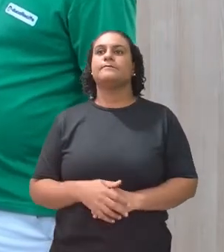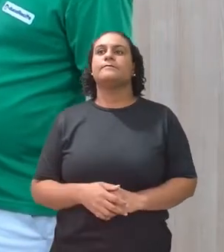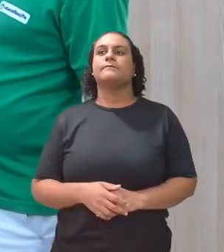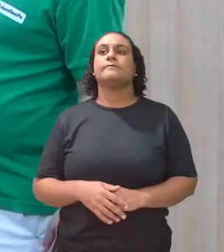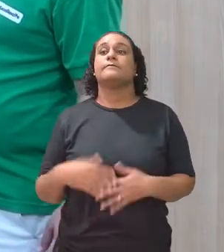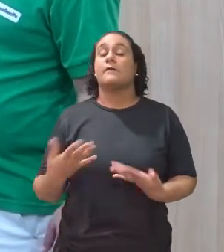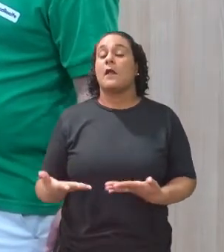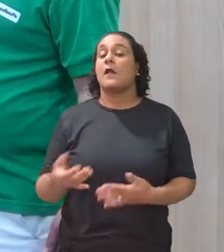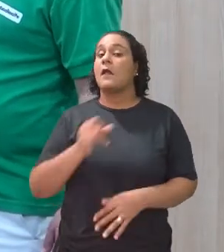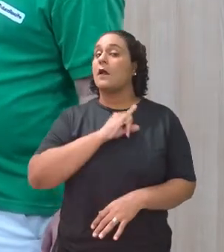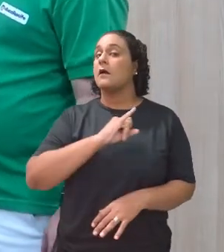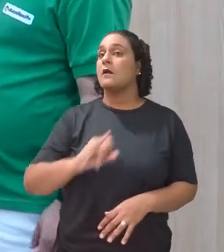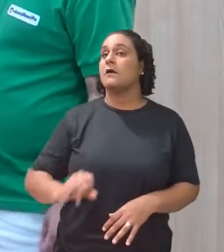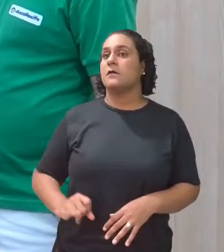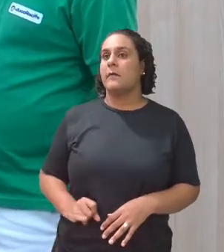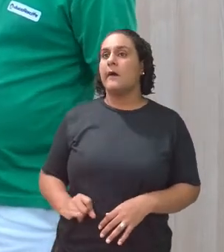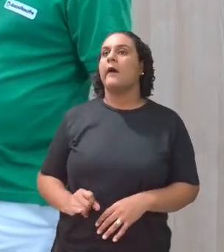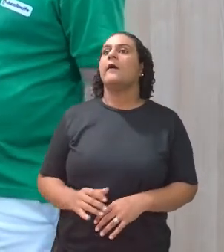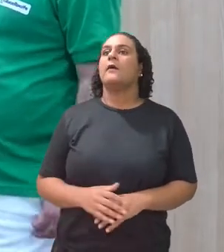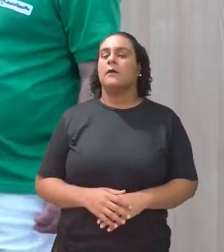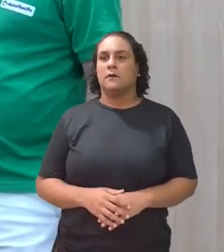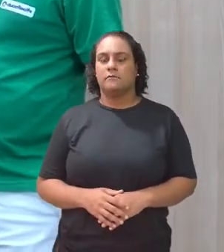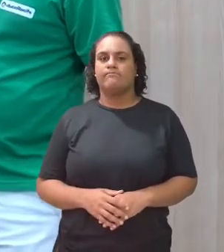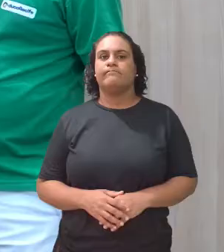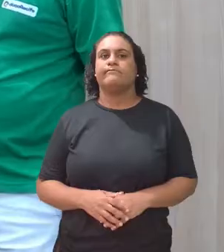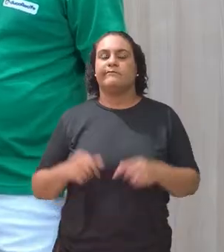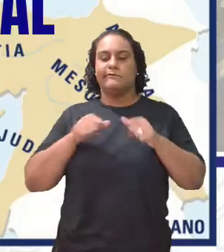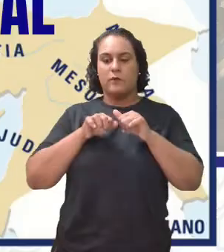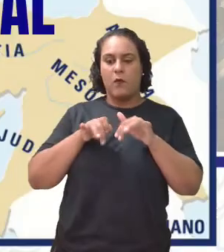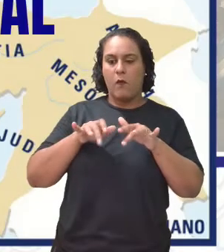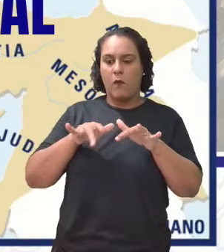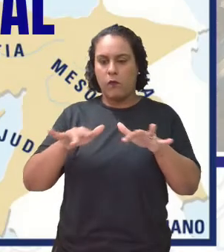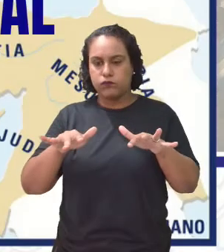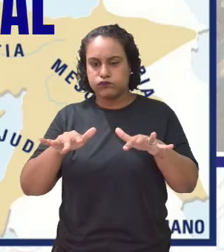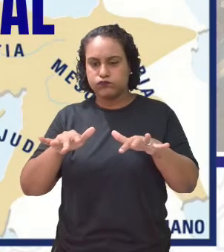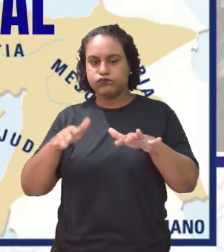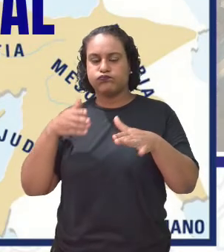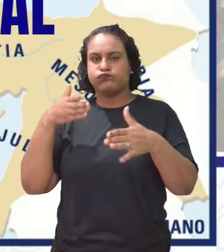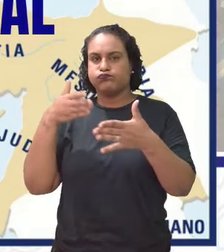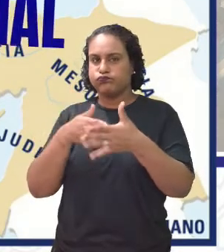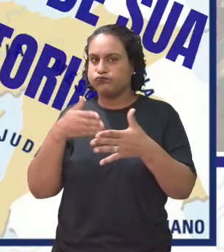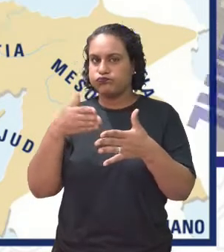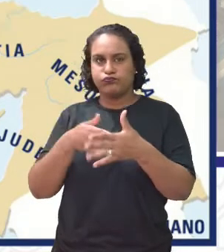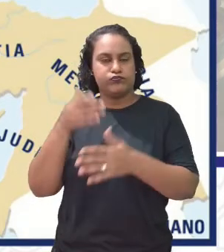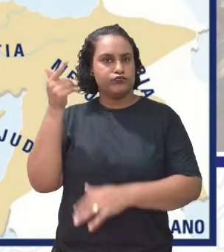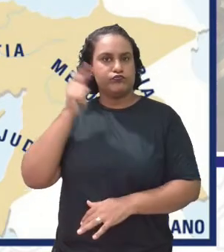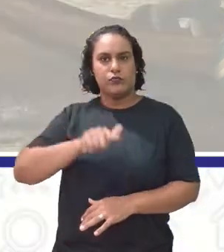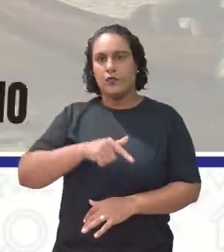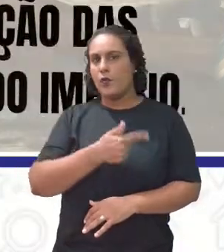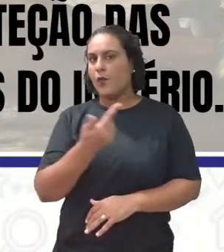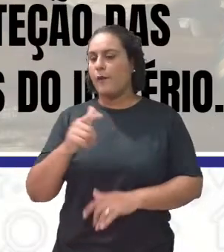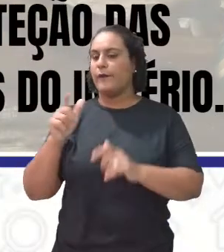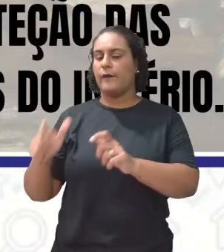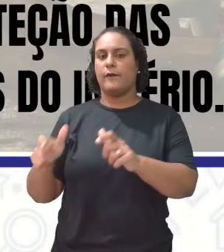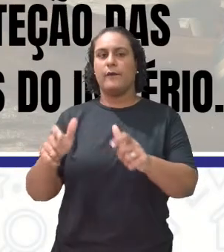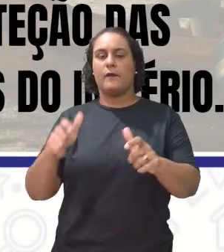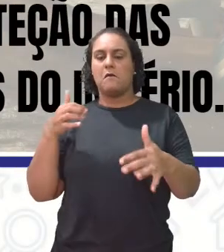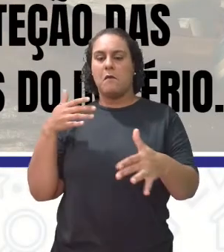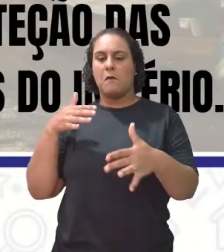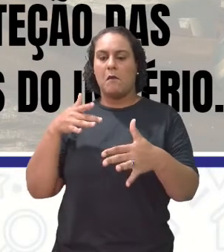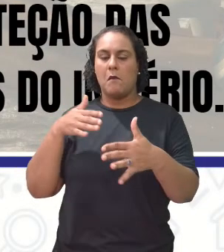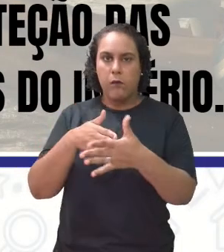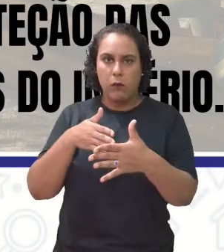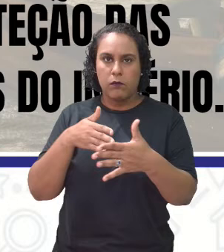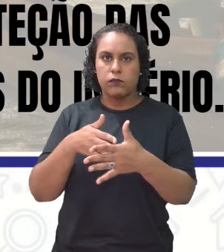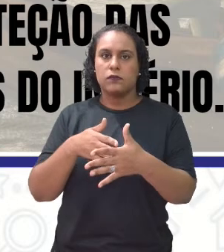esse império havia chegado ao limite da sua expansão territorial, né? Não conquistando mais territórios, e